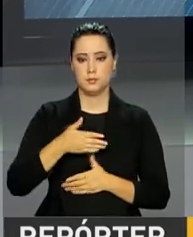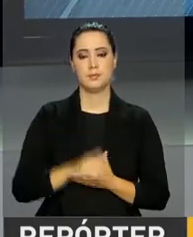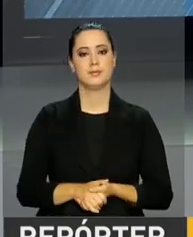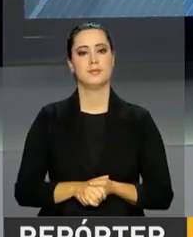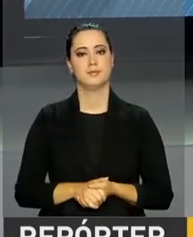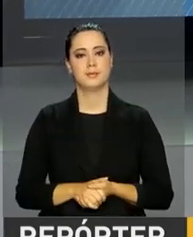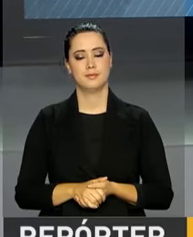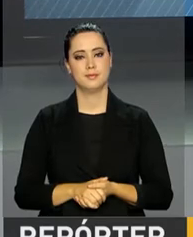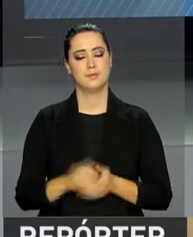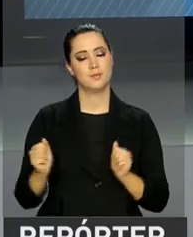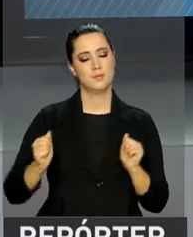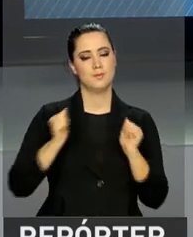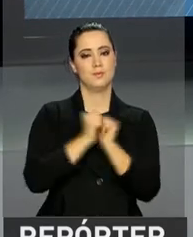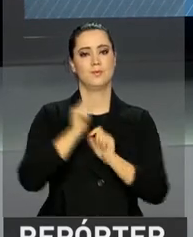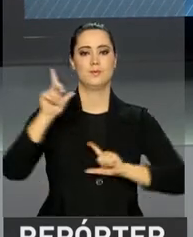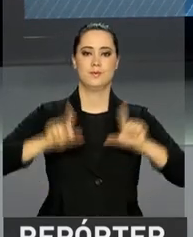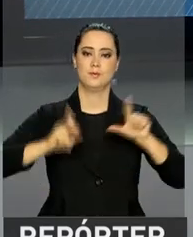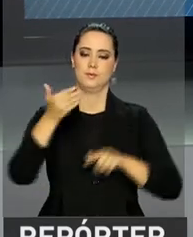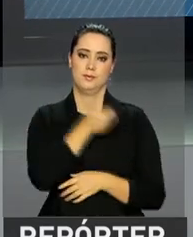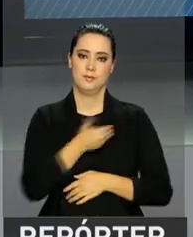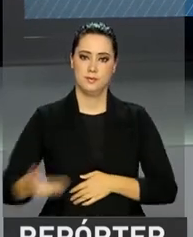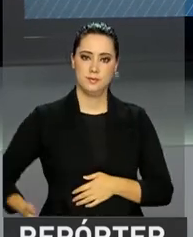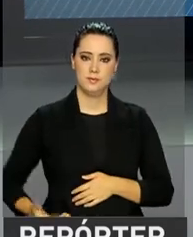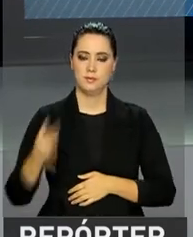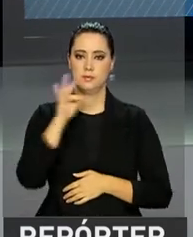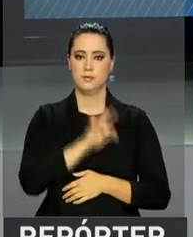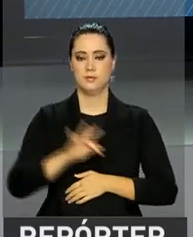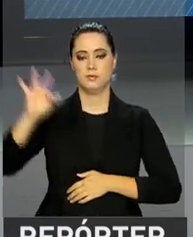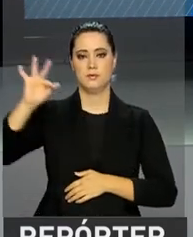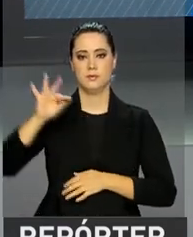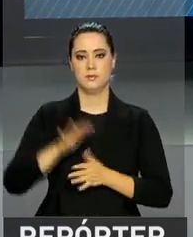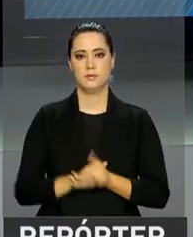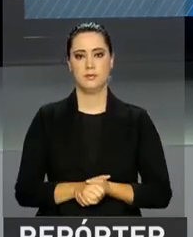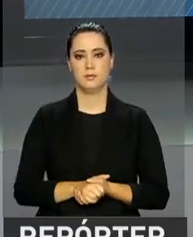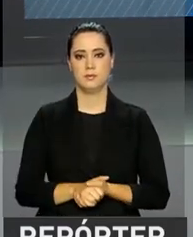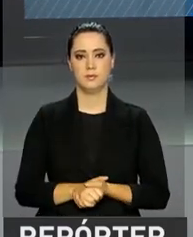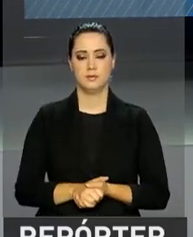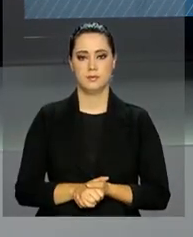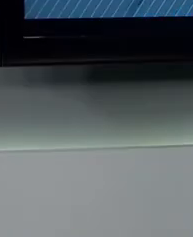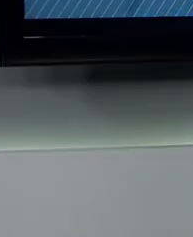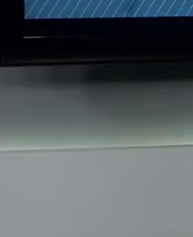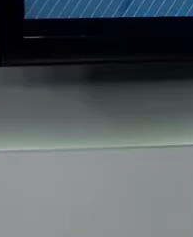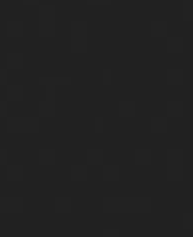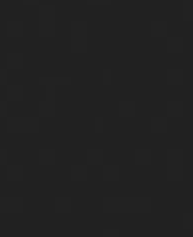internet continue com a gente aqui na nbr a tv do governo federal